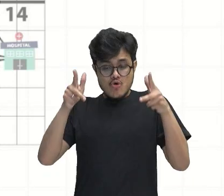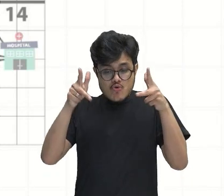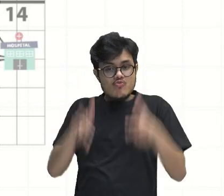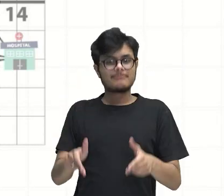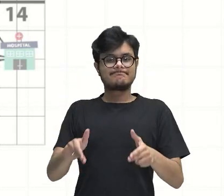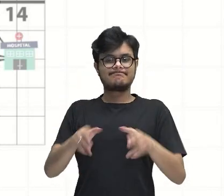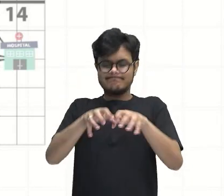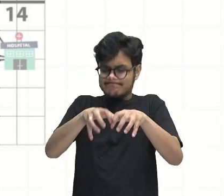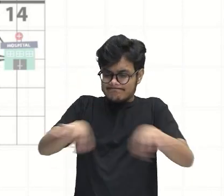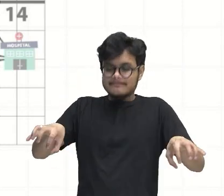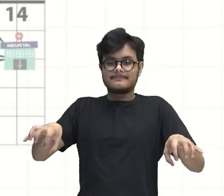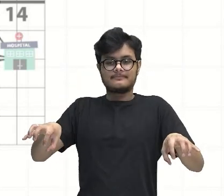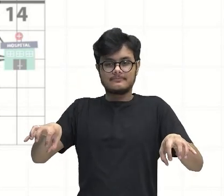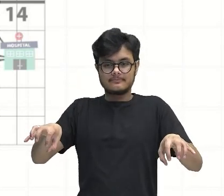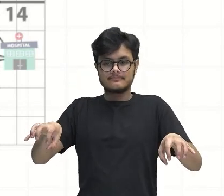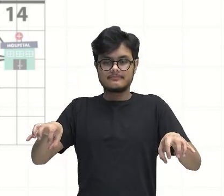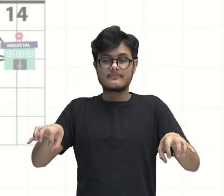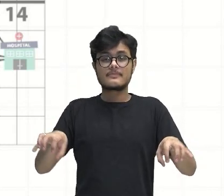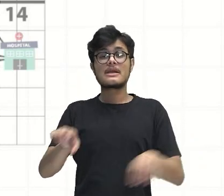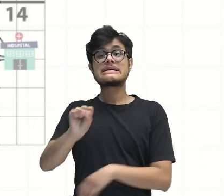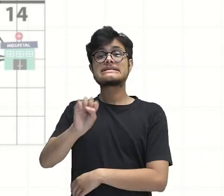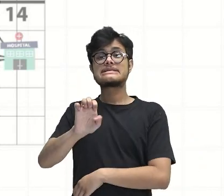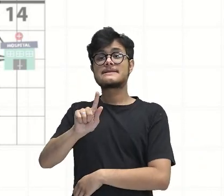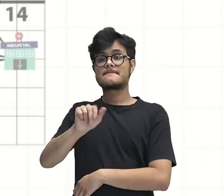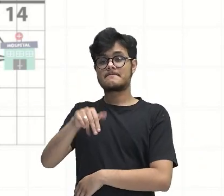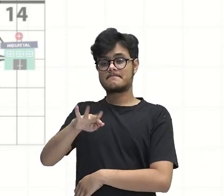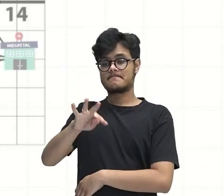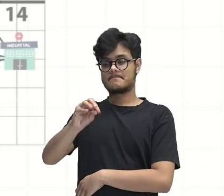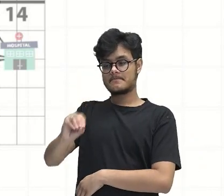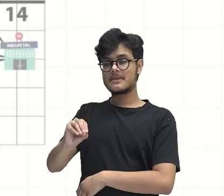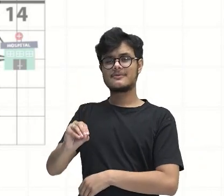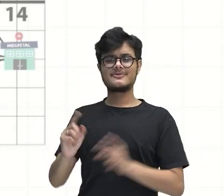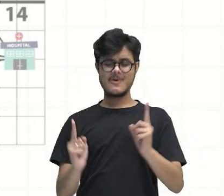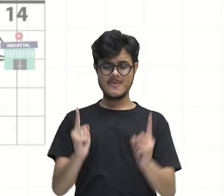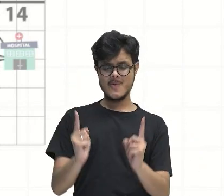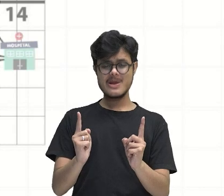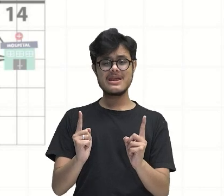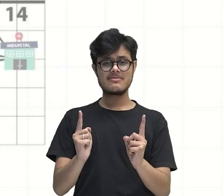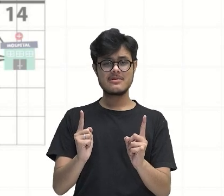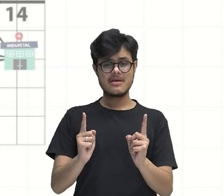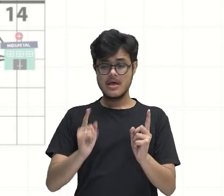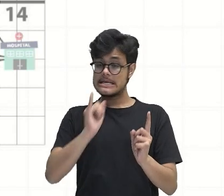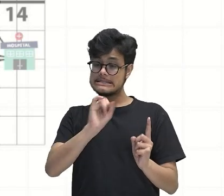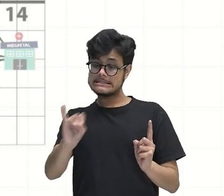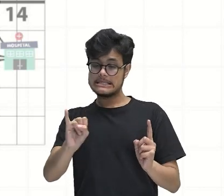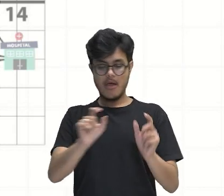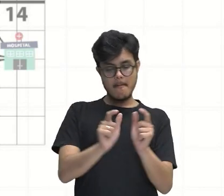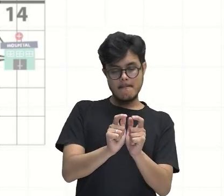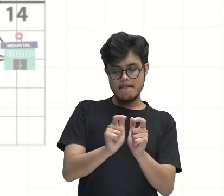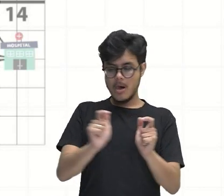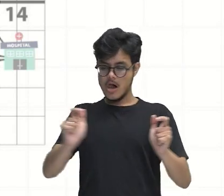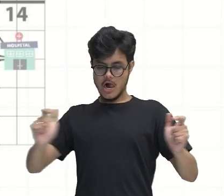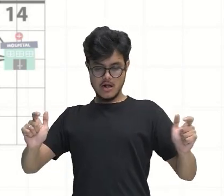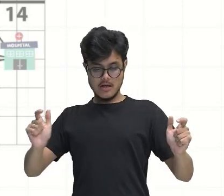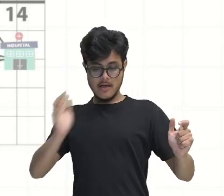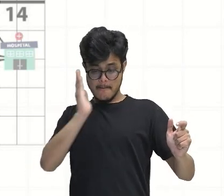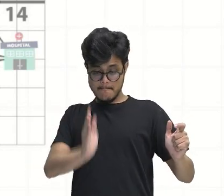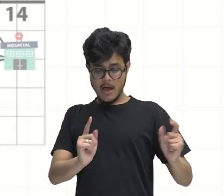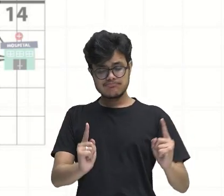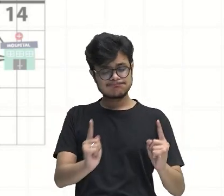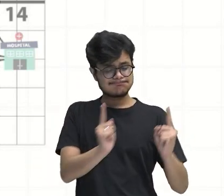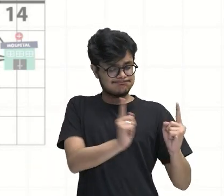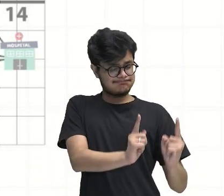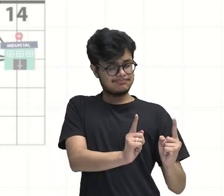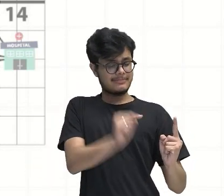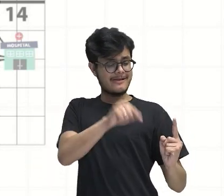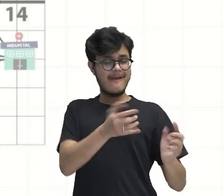E o segmento nada mais é que uma parte da reta. Então, eu vou cortar aqui, deixar somente a parte da reta que me